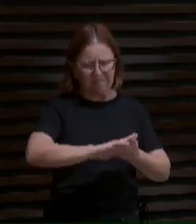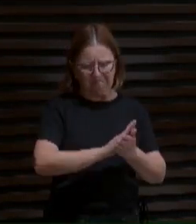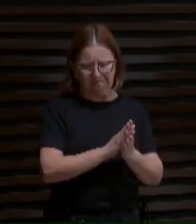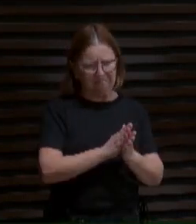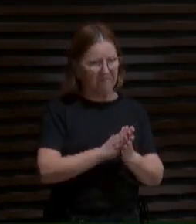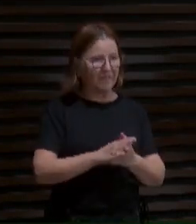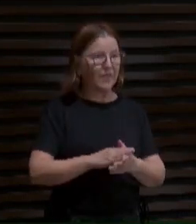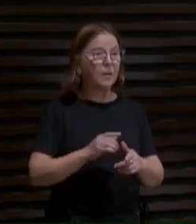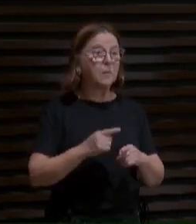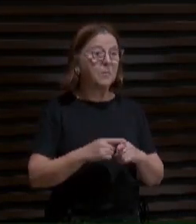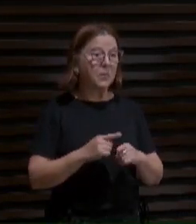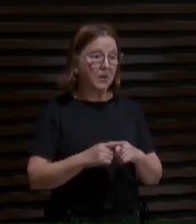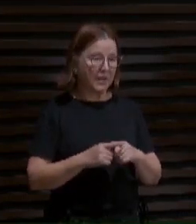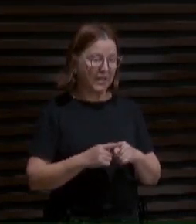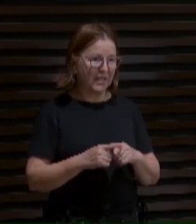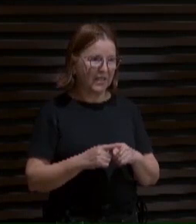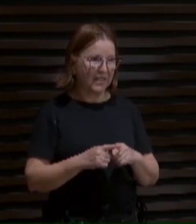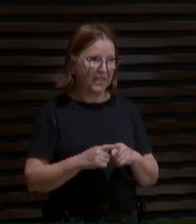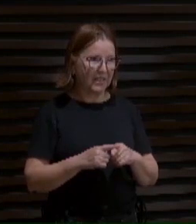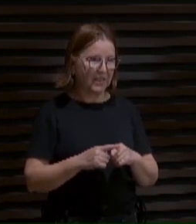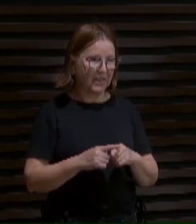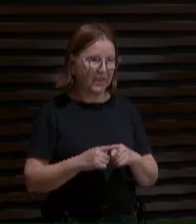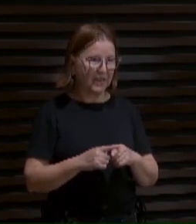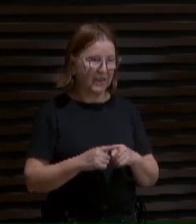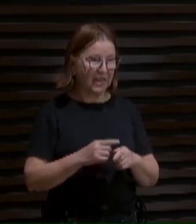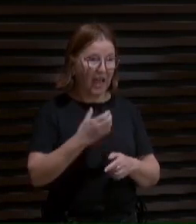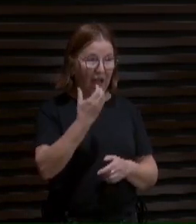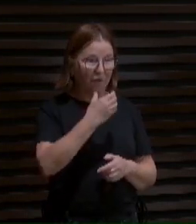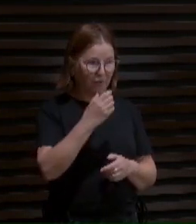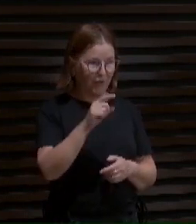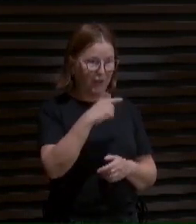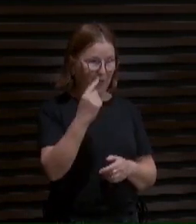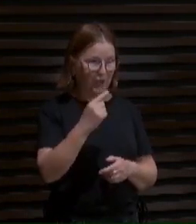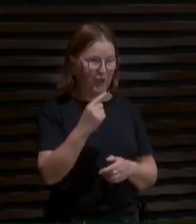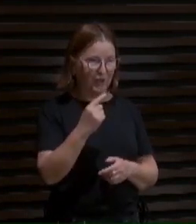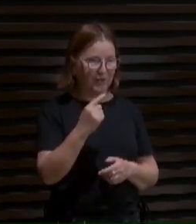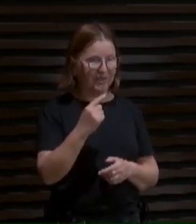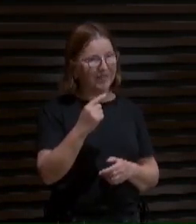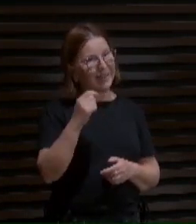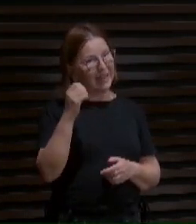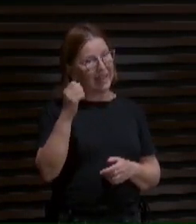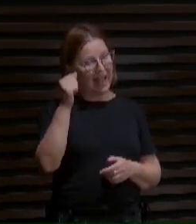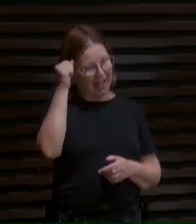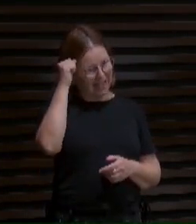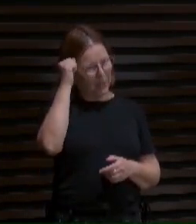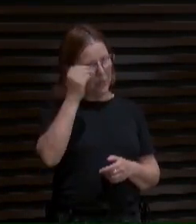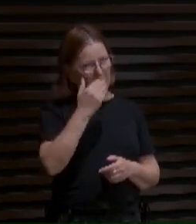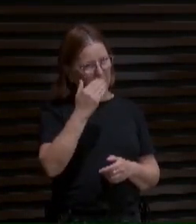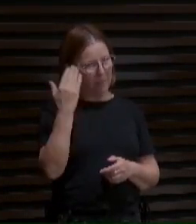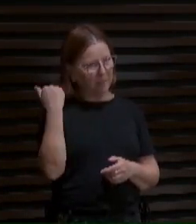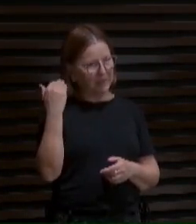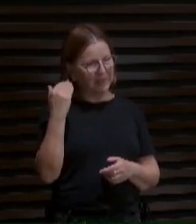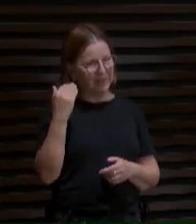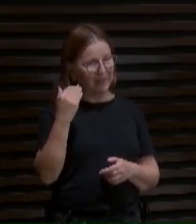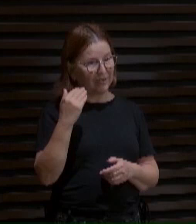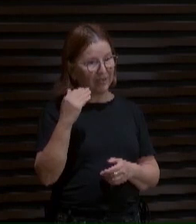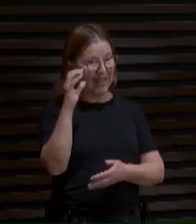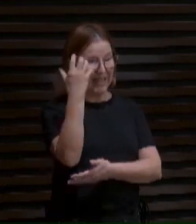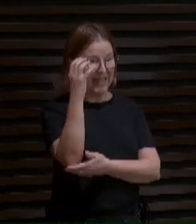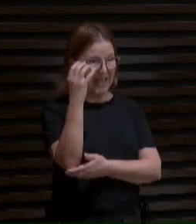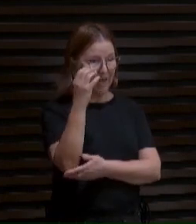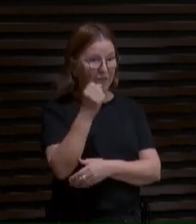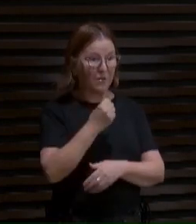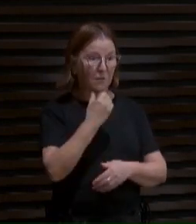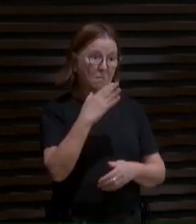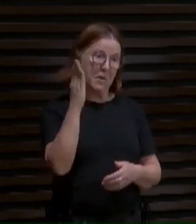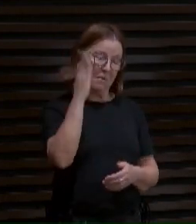a árvore que nós comemos é do bem e do mal. Tem um grupo que só vive dentro